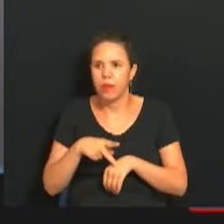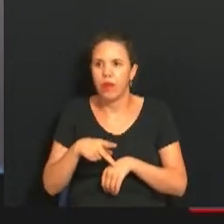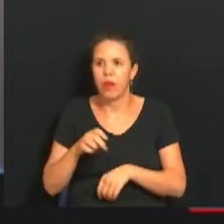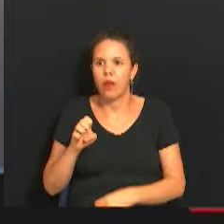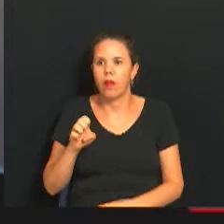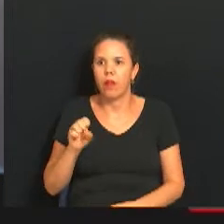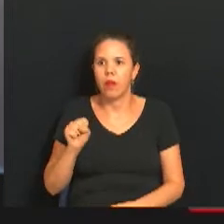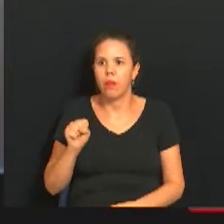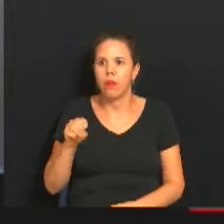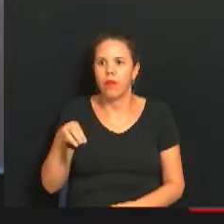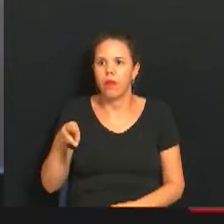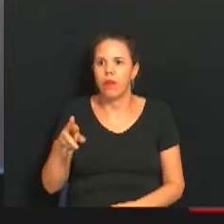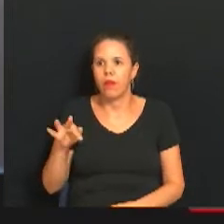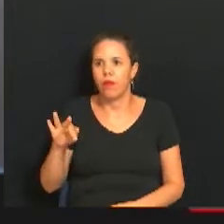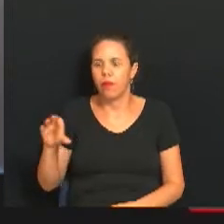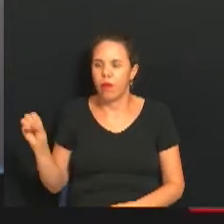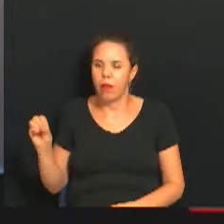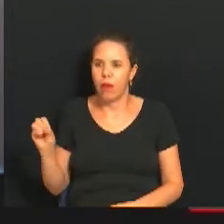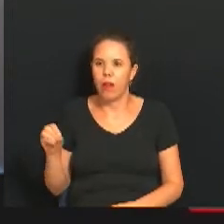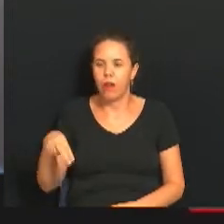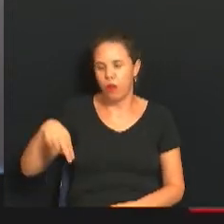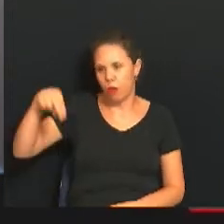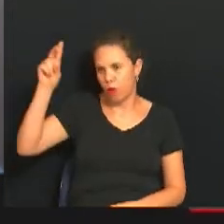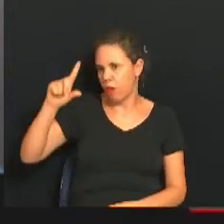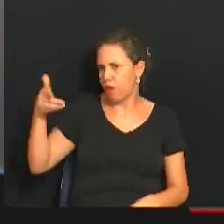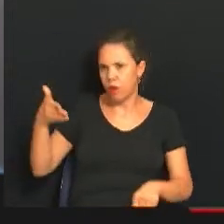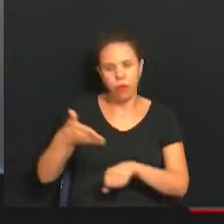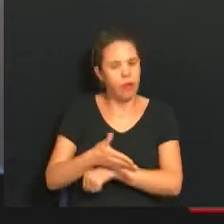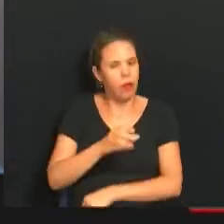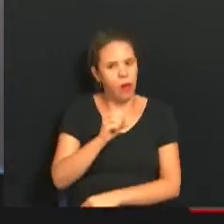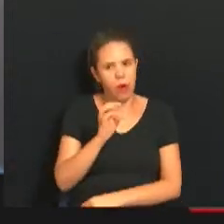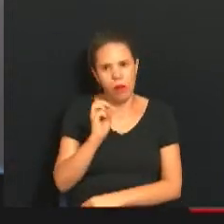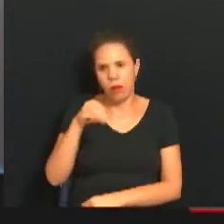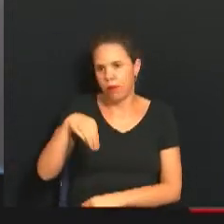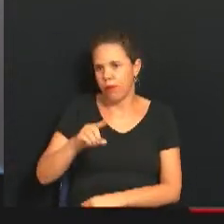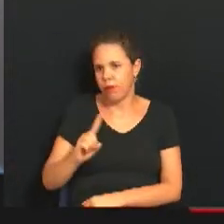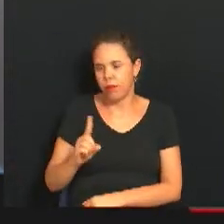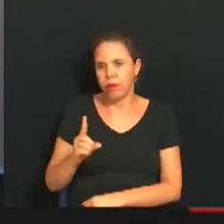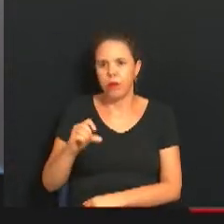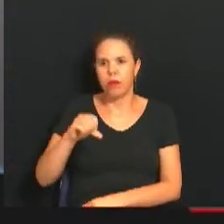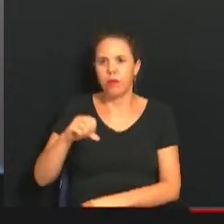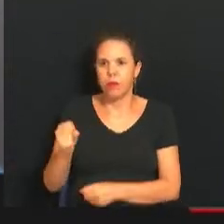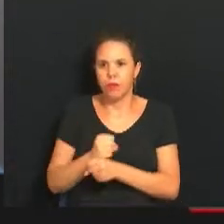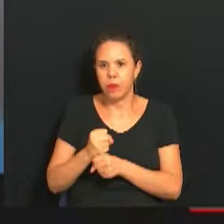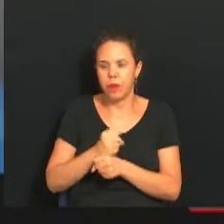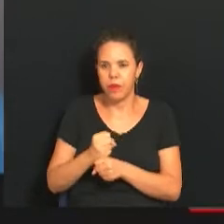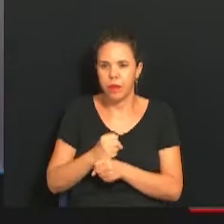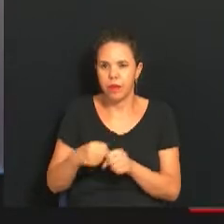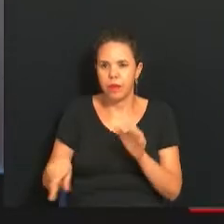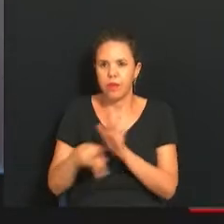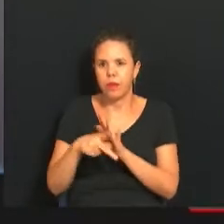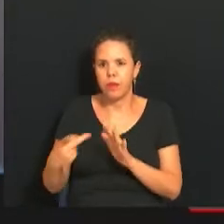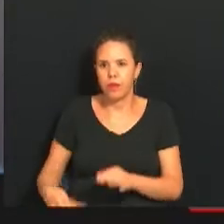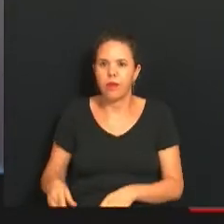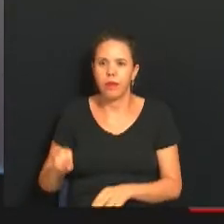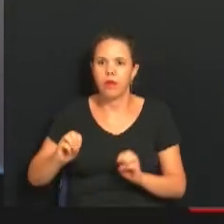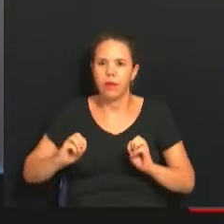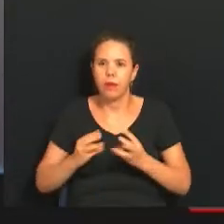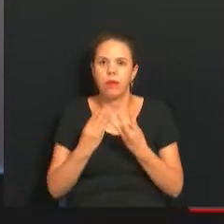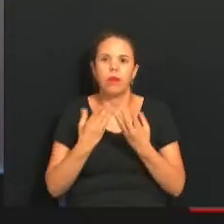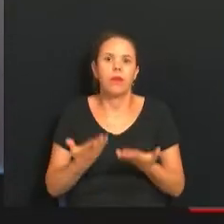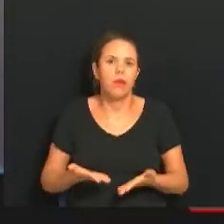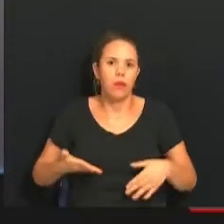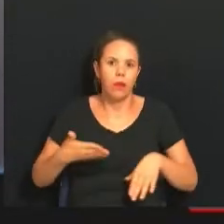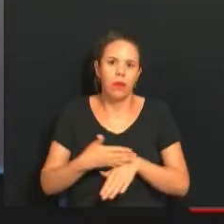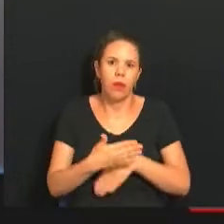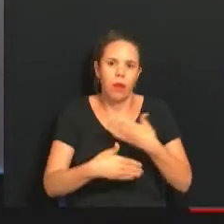não faziam parte da OTAN. O que acaba acontecendo a partir dos anos 90? A própria OTAN, assim como a ONU, passa por um